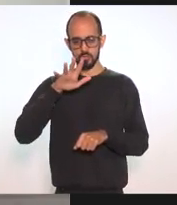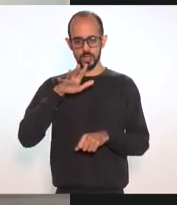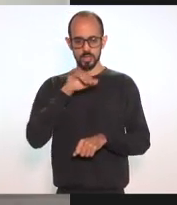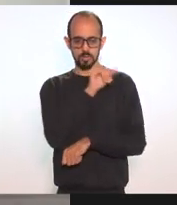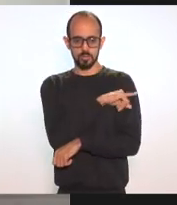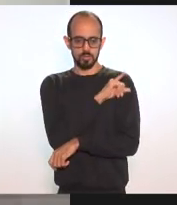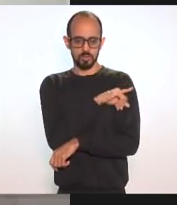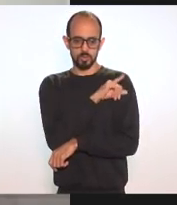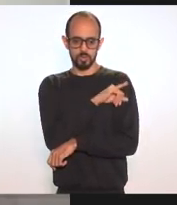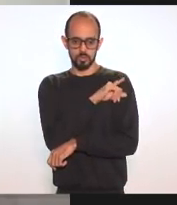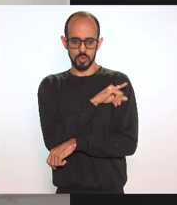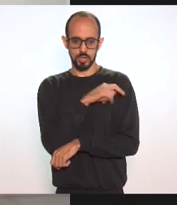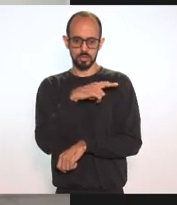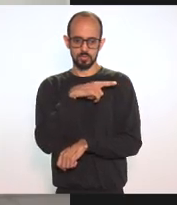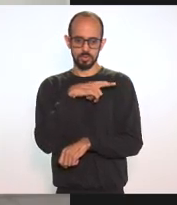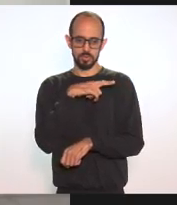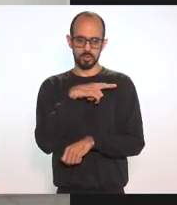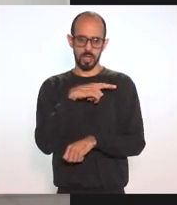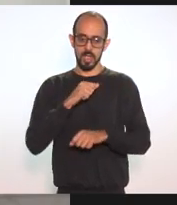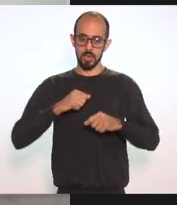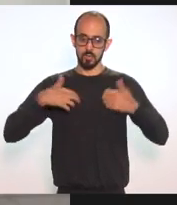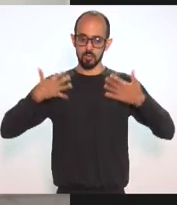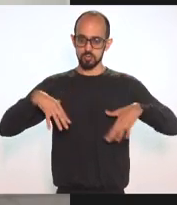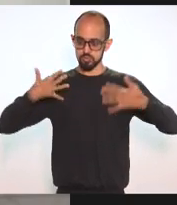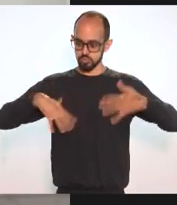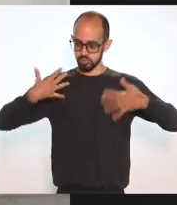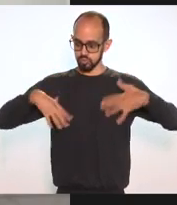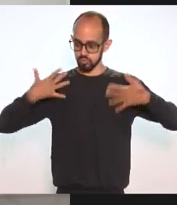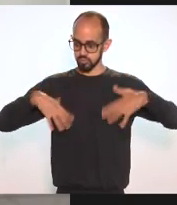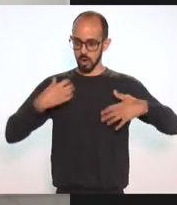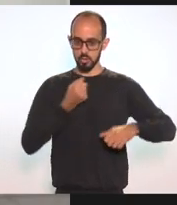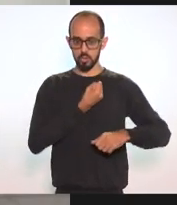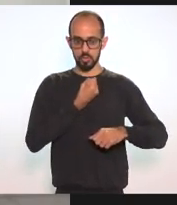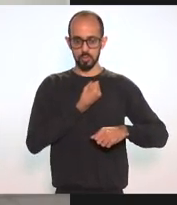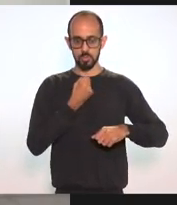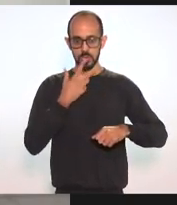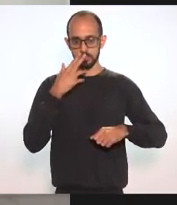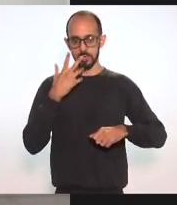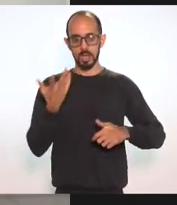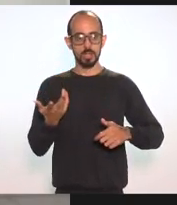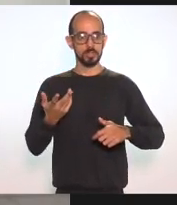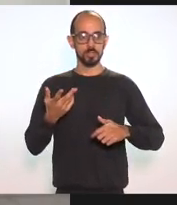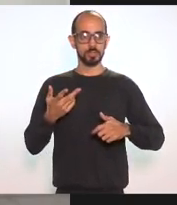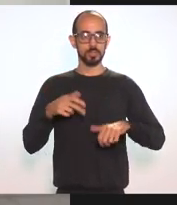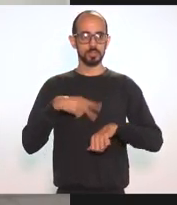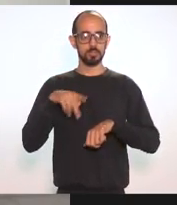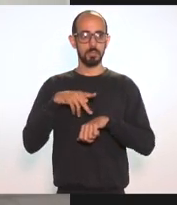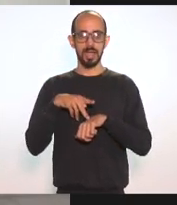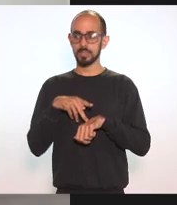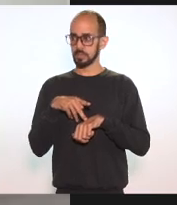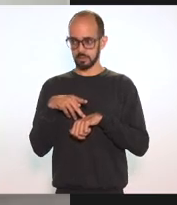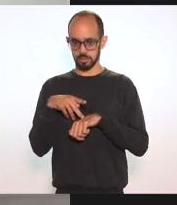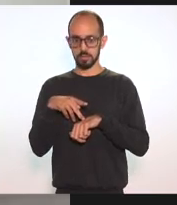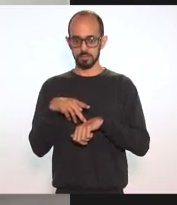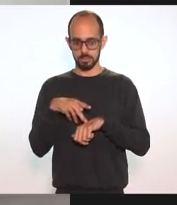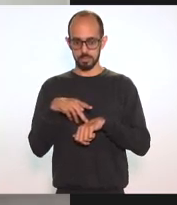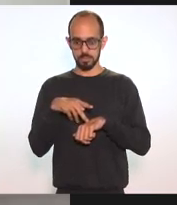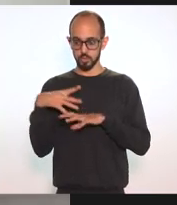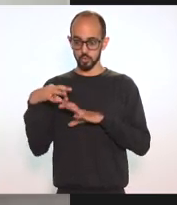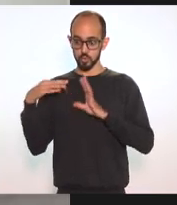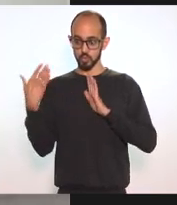Janeiro, um número absurdo que chega a números de países. Isso quando a gente